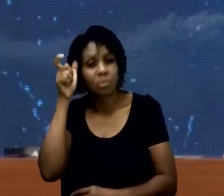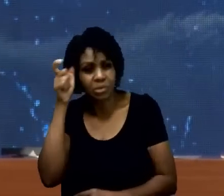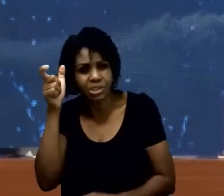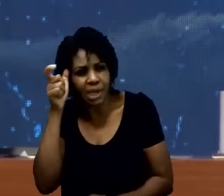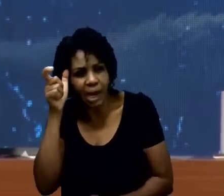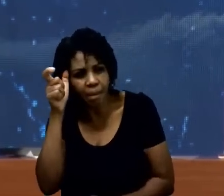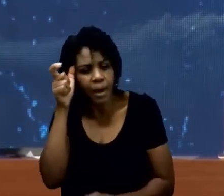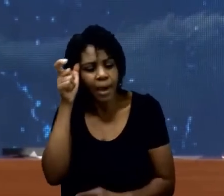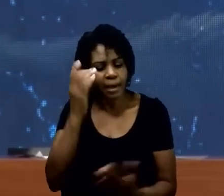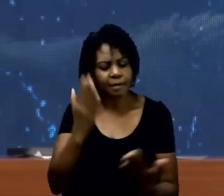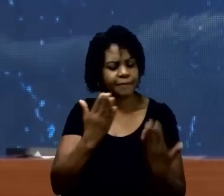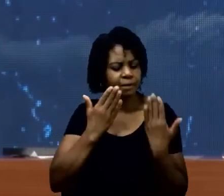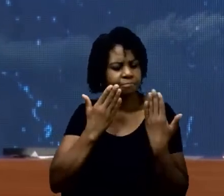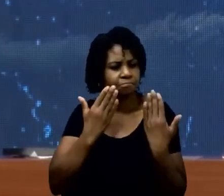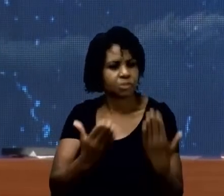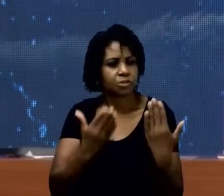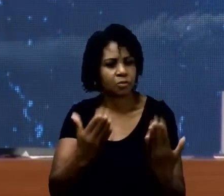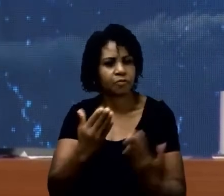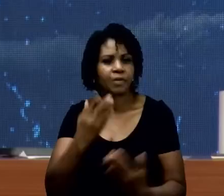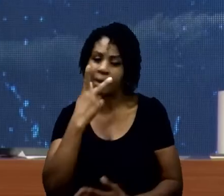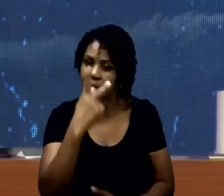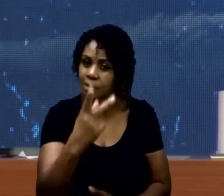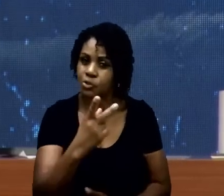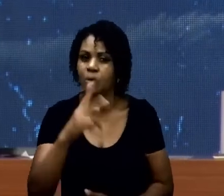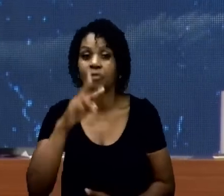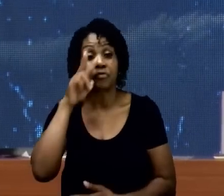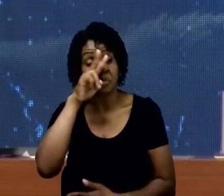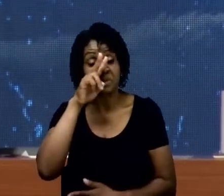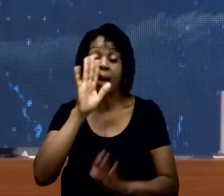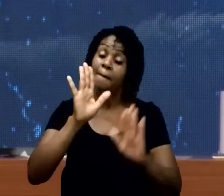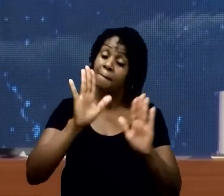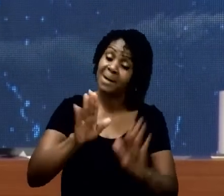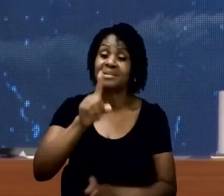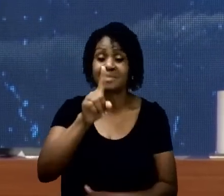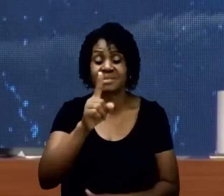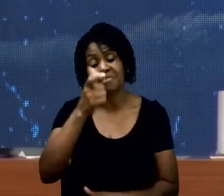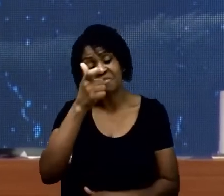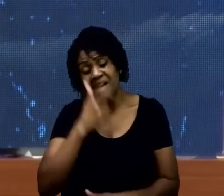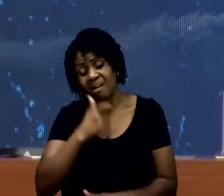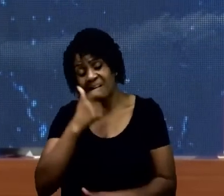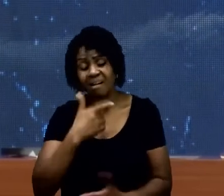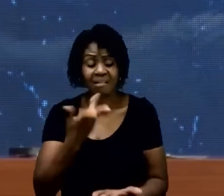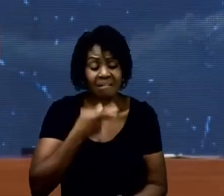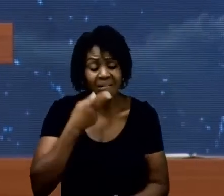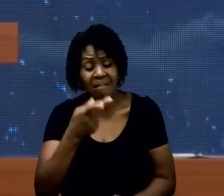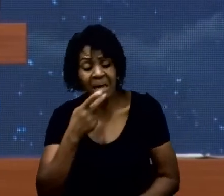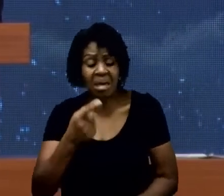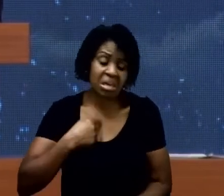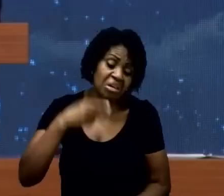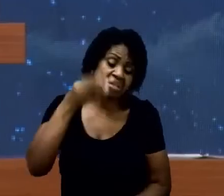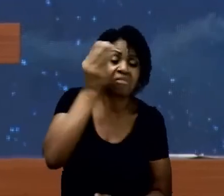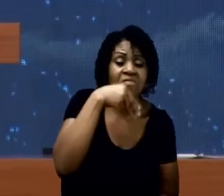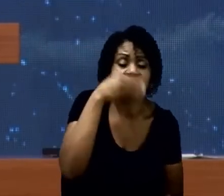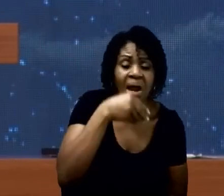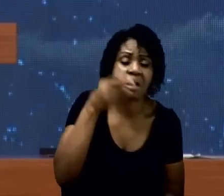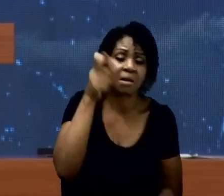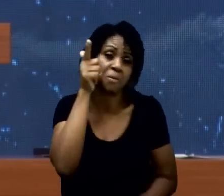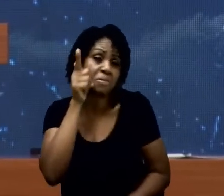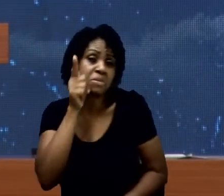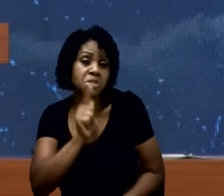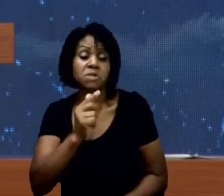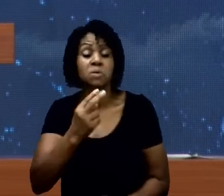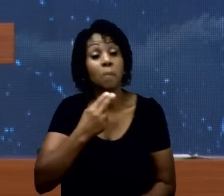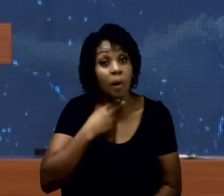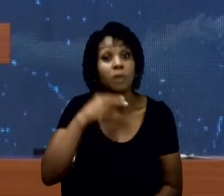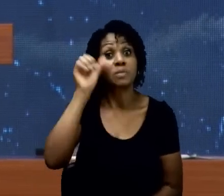potencial. Só você que diz. Não. Eu nada sou. Eu nada posso. Eu não nasci para isso. Você nasceu para